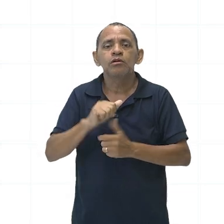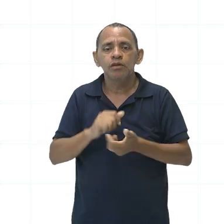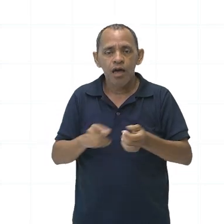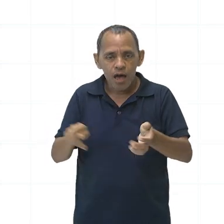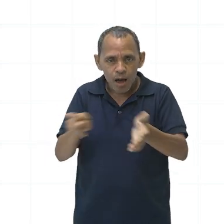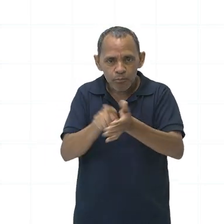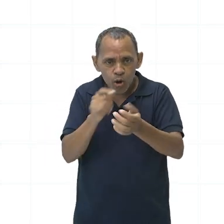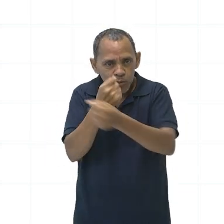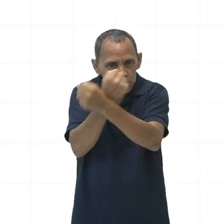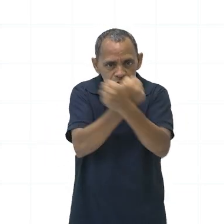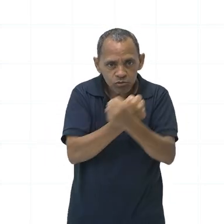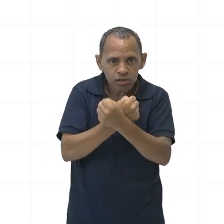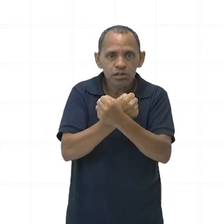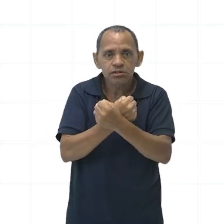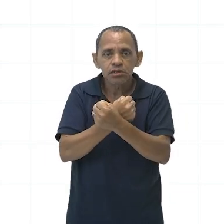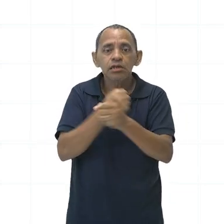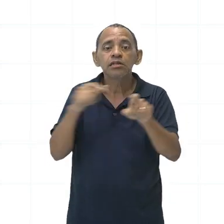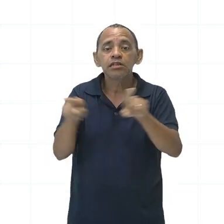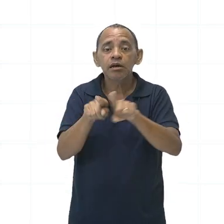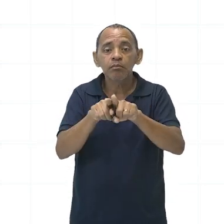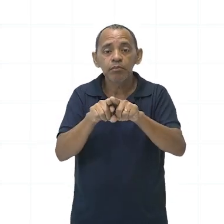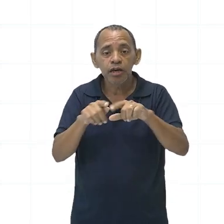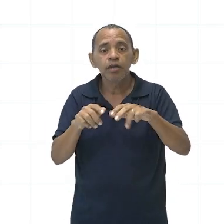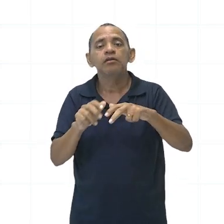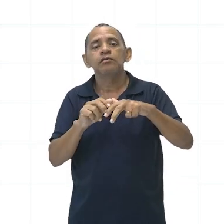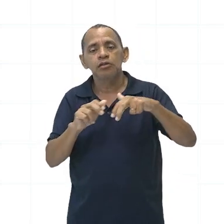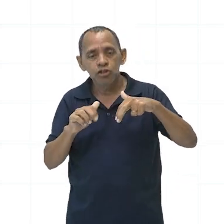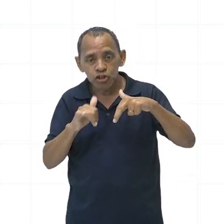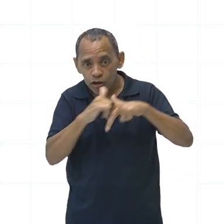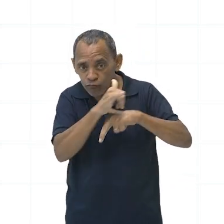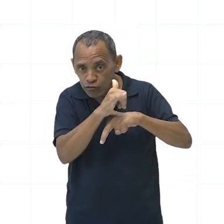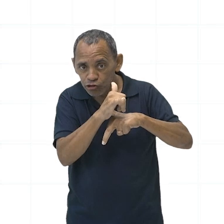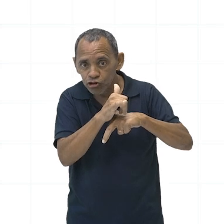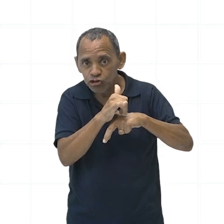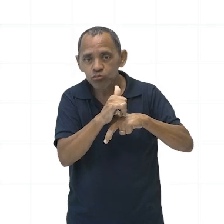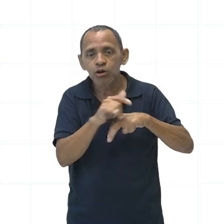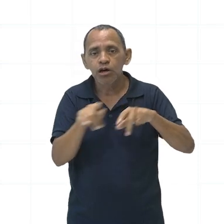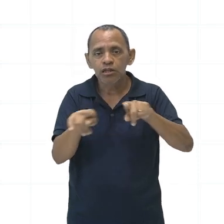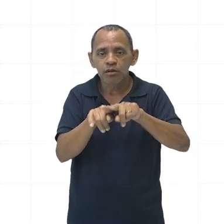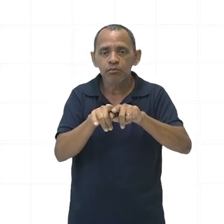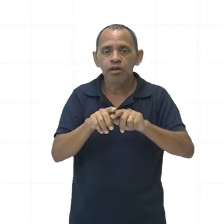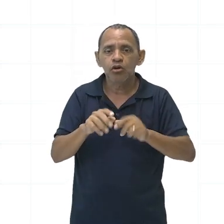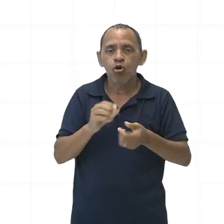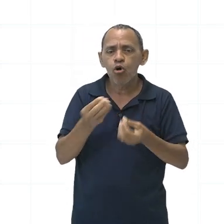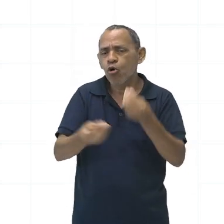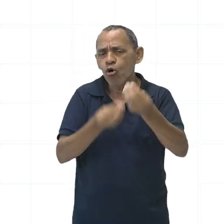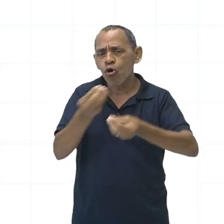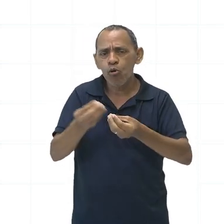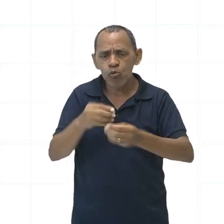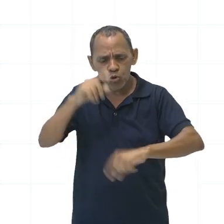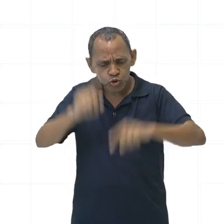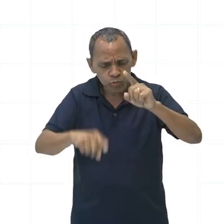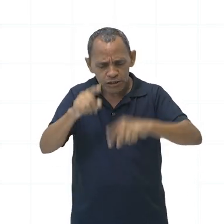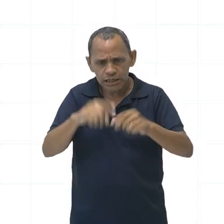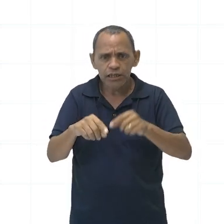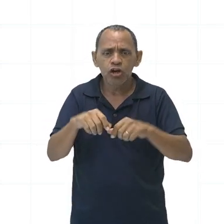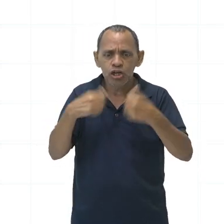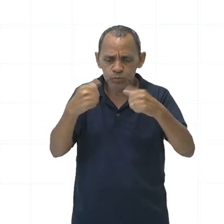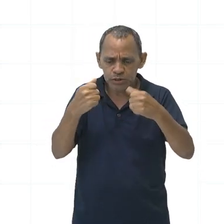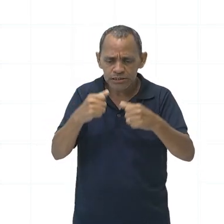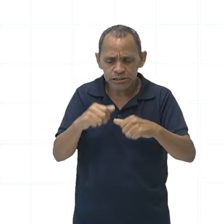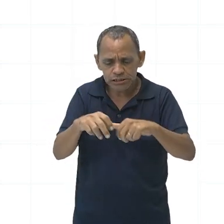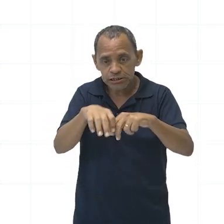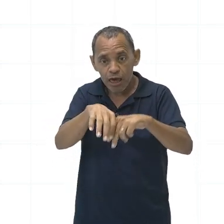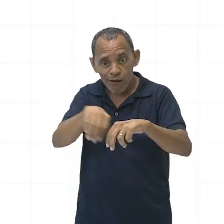E também a segurança da vítima, afastando todos os objetos. Então, procure e verifique primeiro, ver se a situação